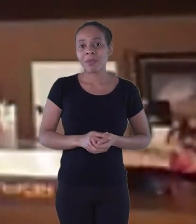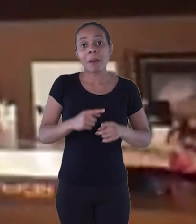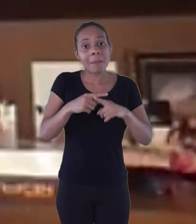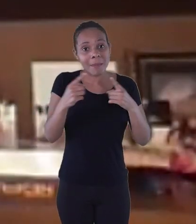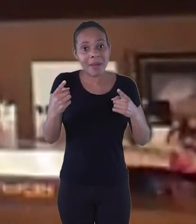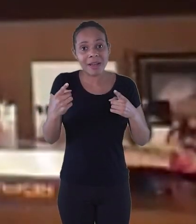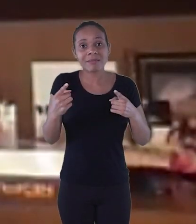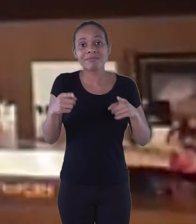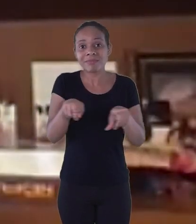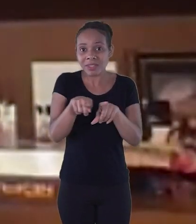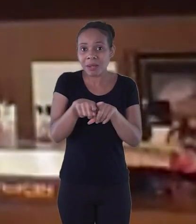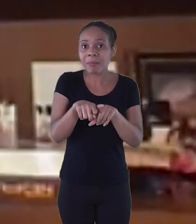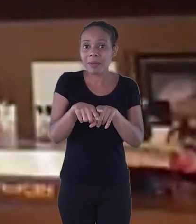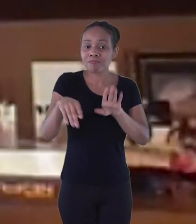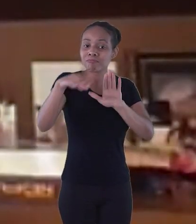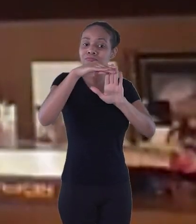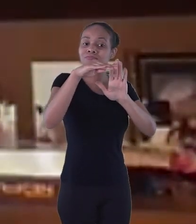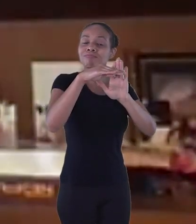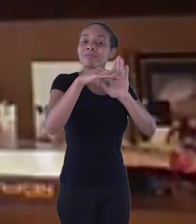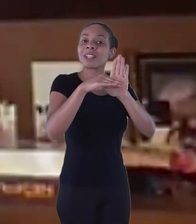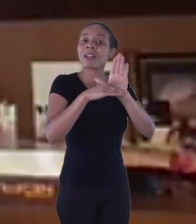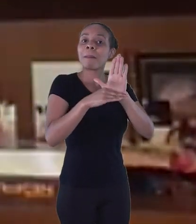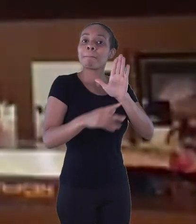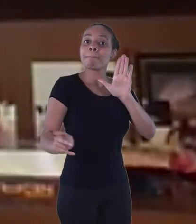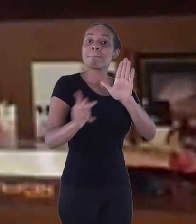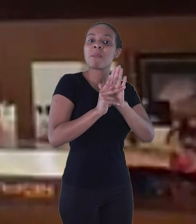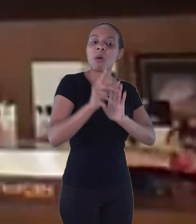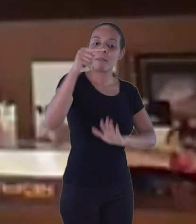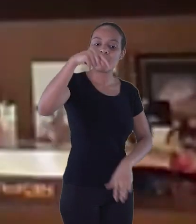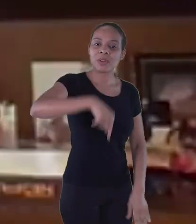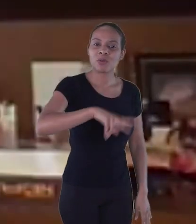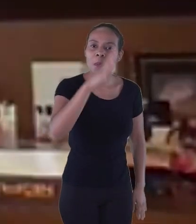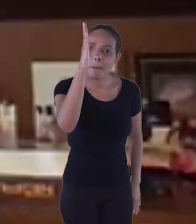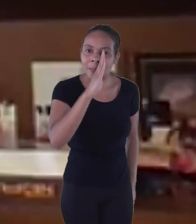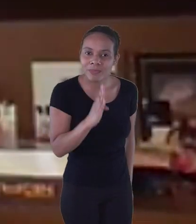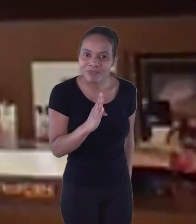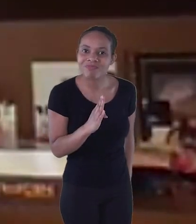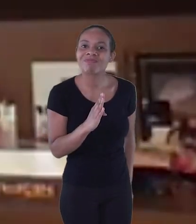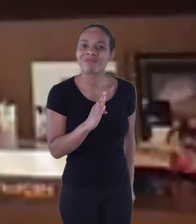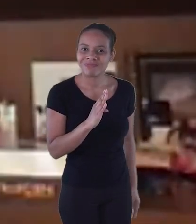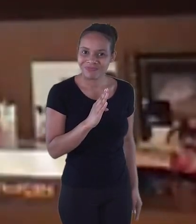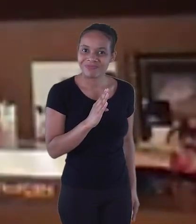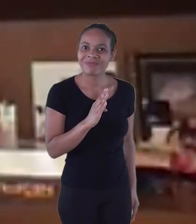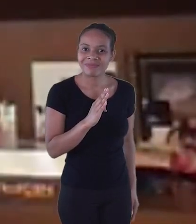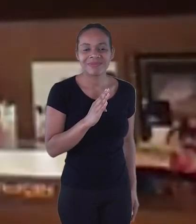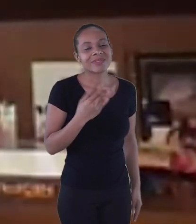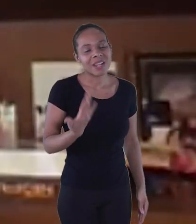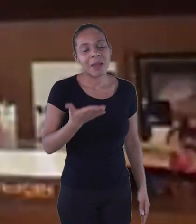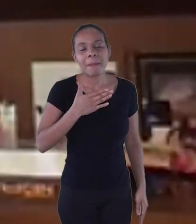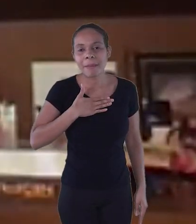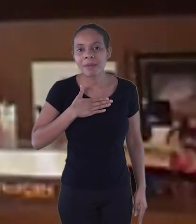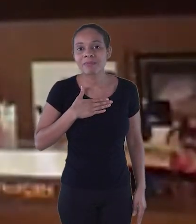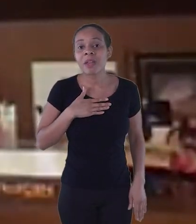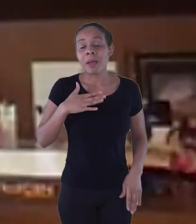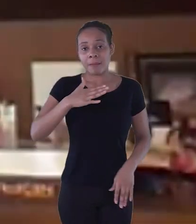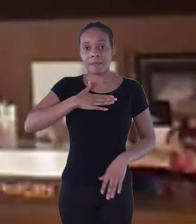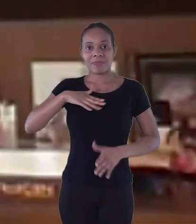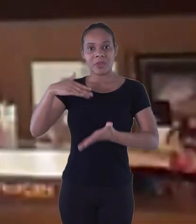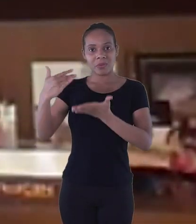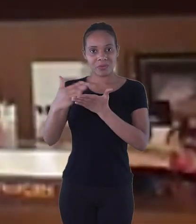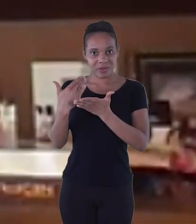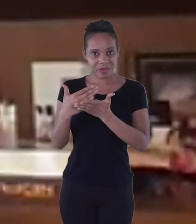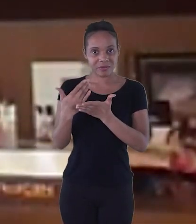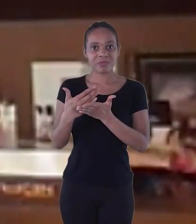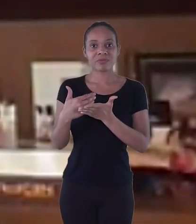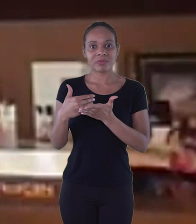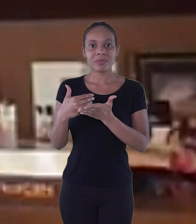brasileira. Eu tenho para mim que é da agenda brasileira, e tenho para mim também, e acho que isso que meus livros tratam, como o racismo foi uma criação dos